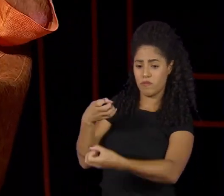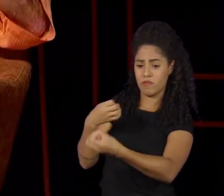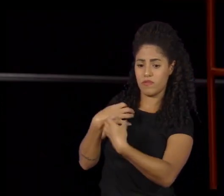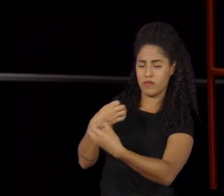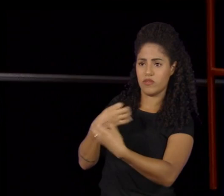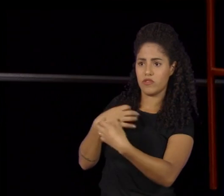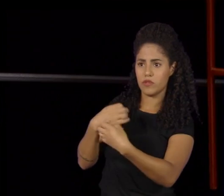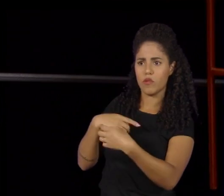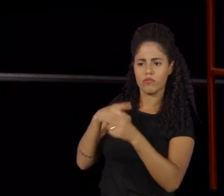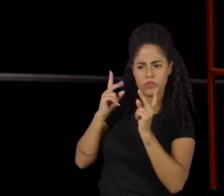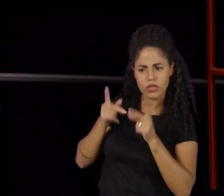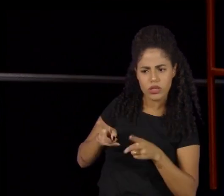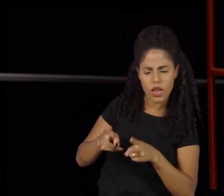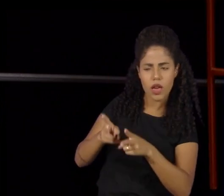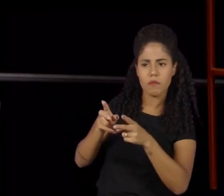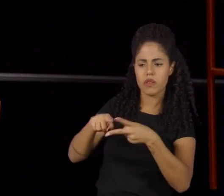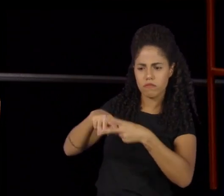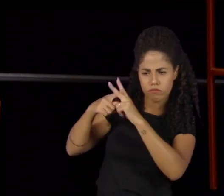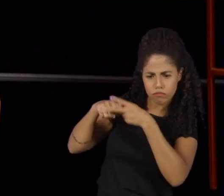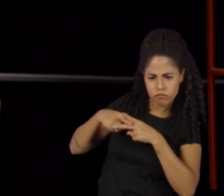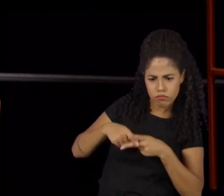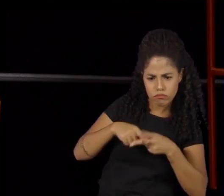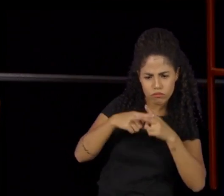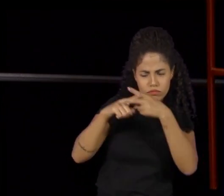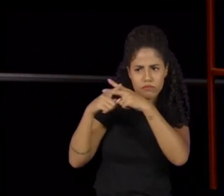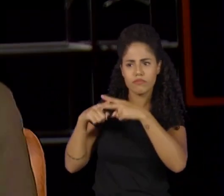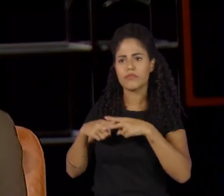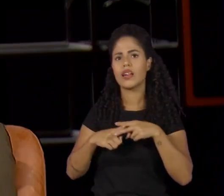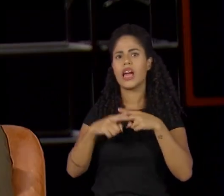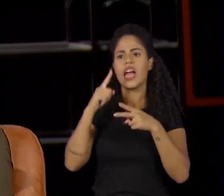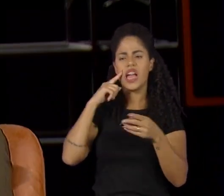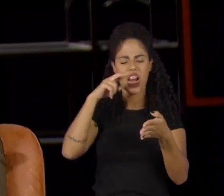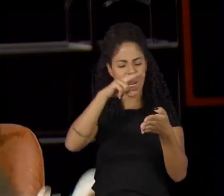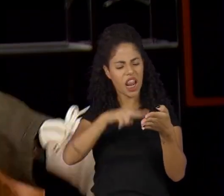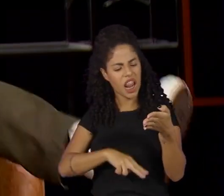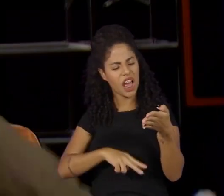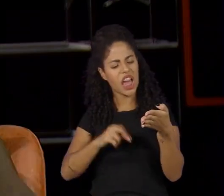uma bronca, que eu não parava, ficava criança, né? Dando